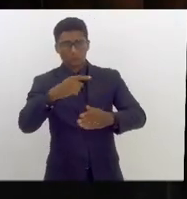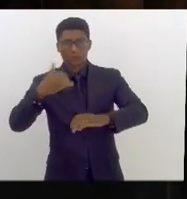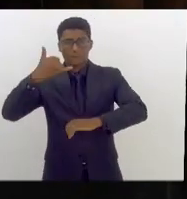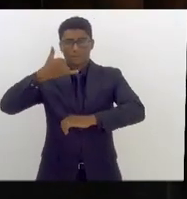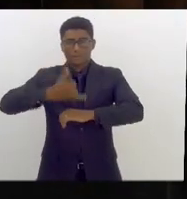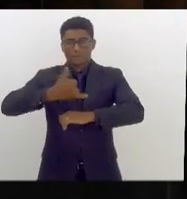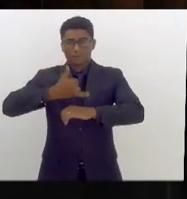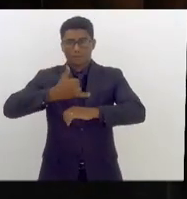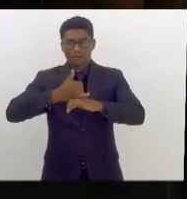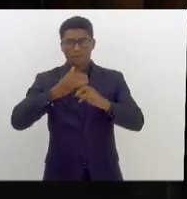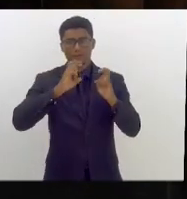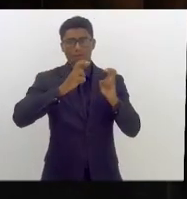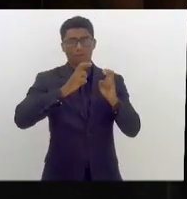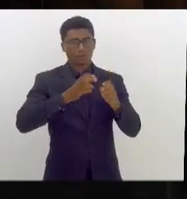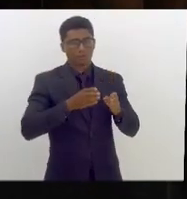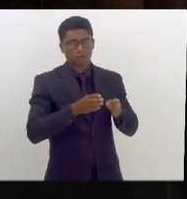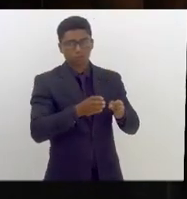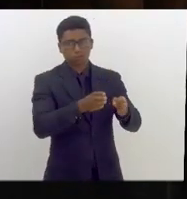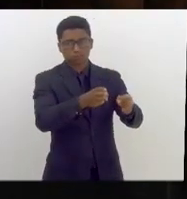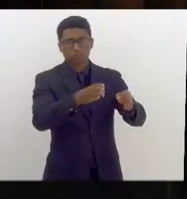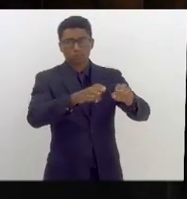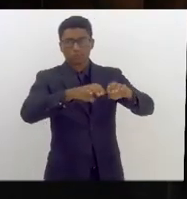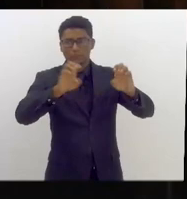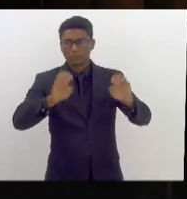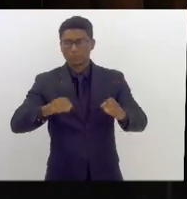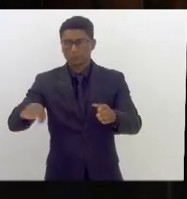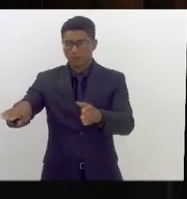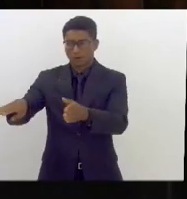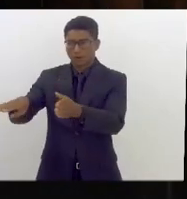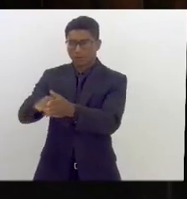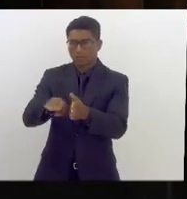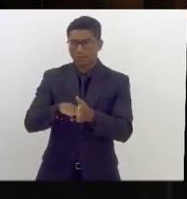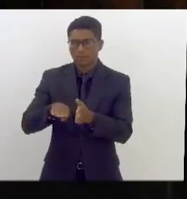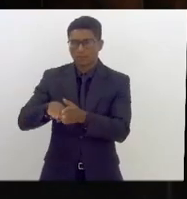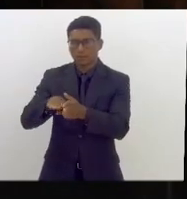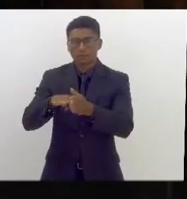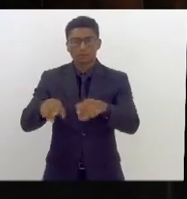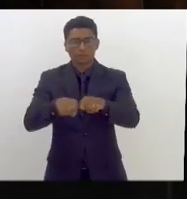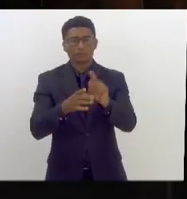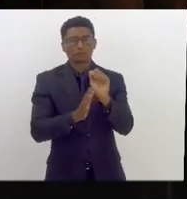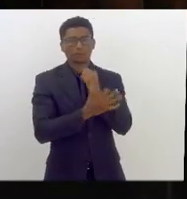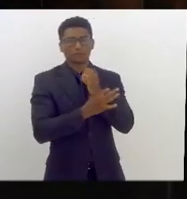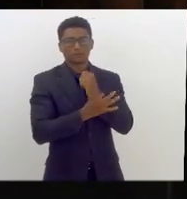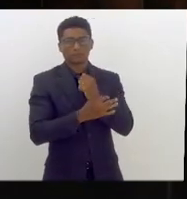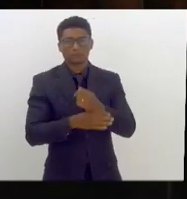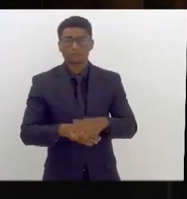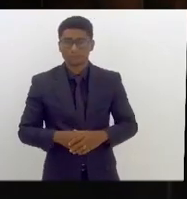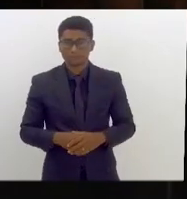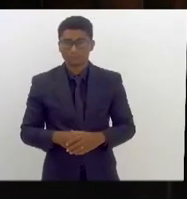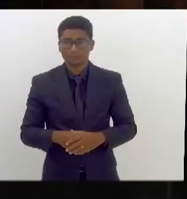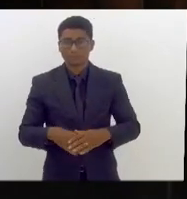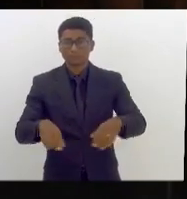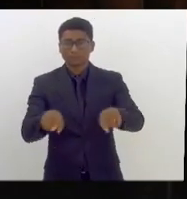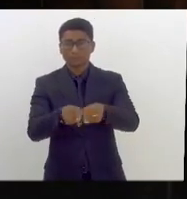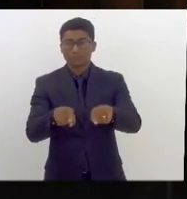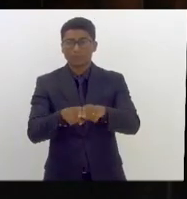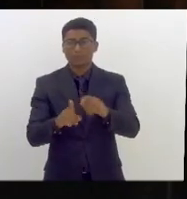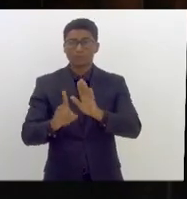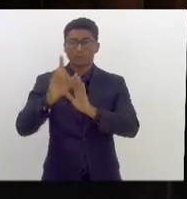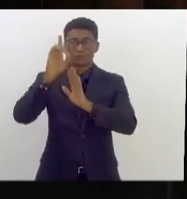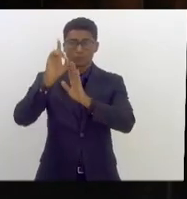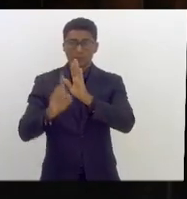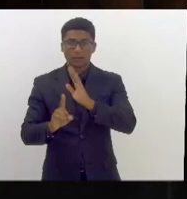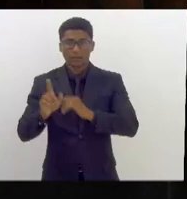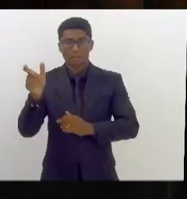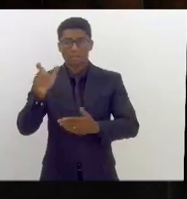na estruturação das estações ou na segurança das mesmas. O próprio direito ao passe livre, e ontem